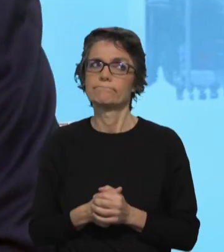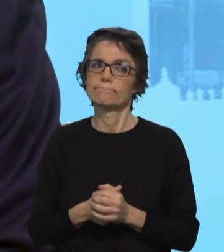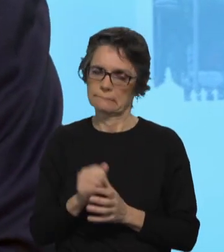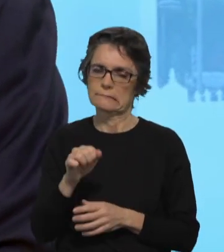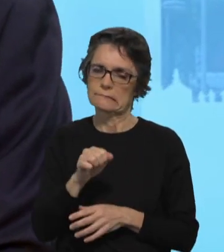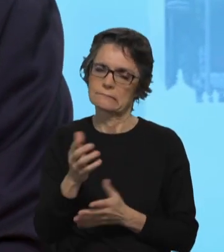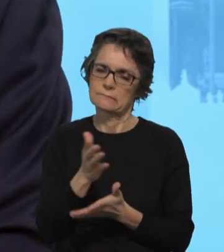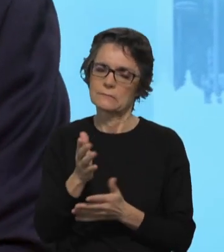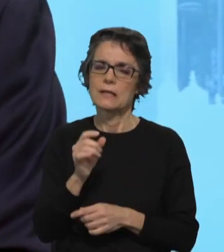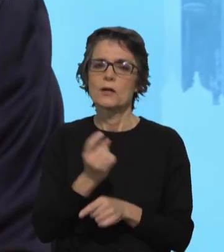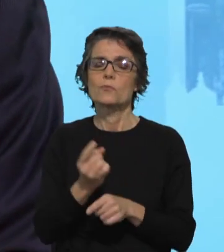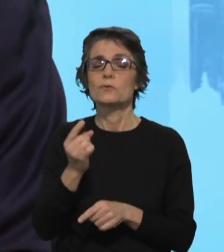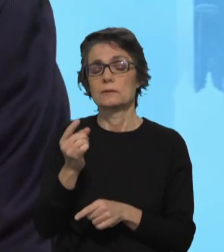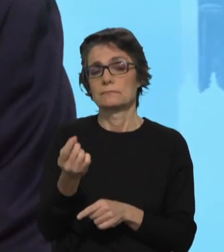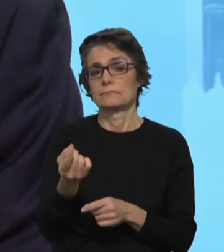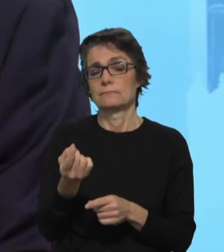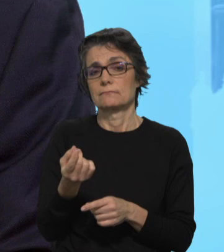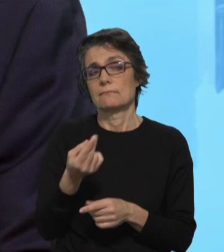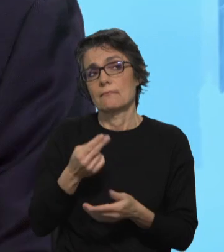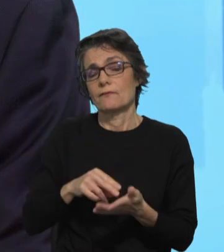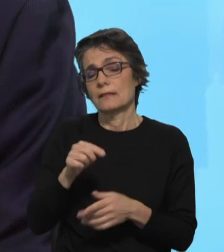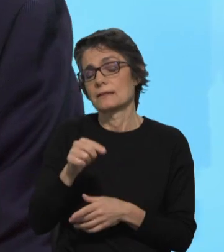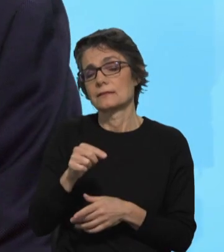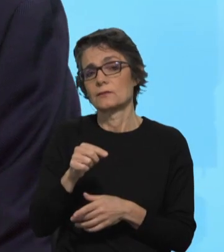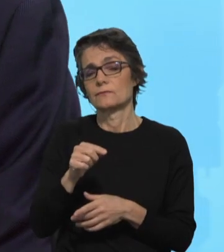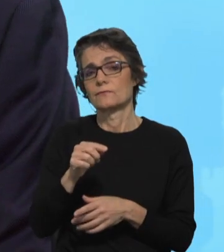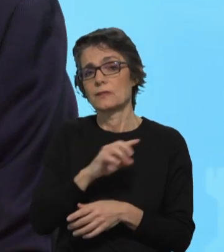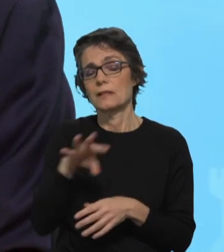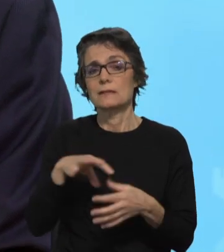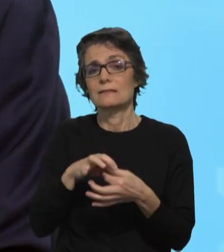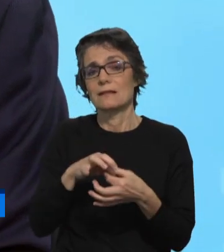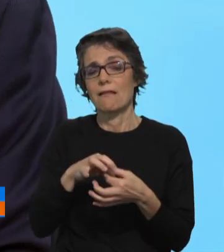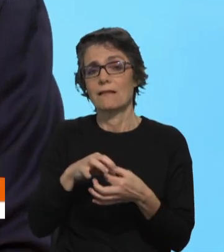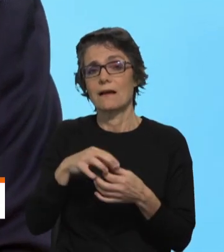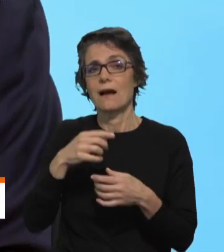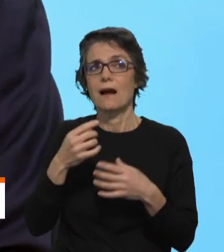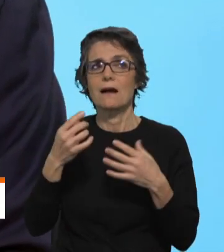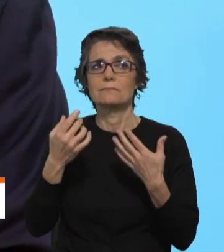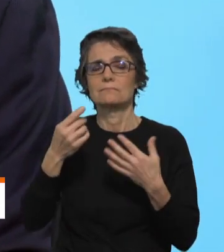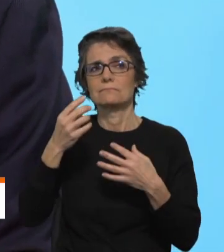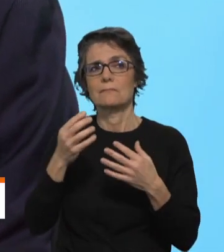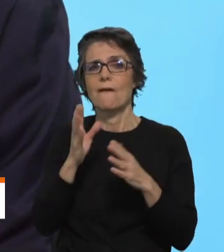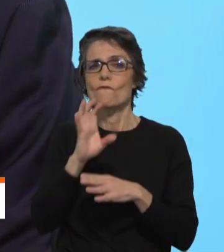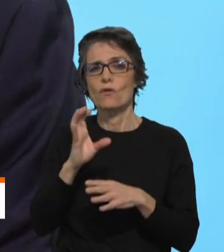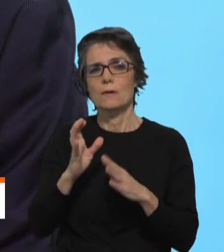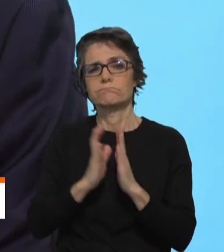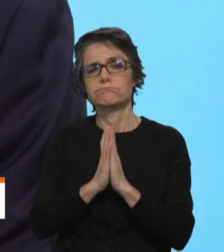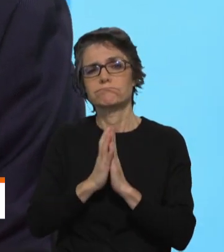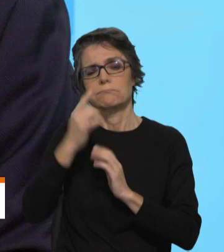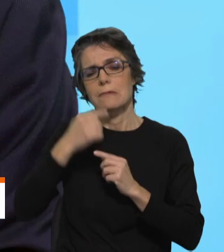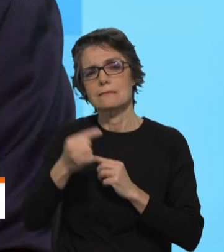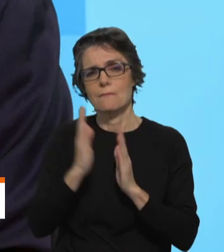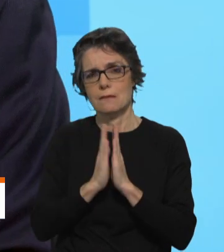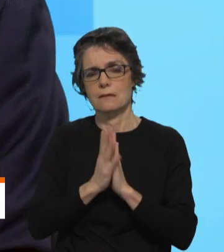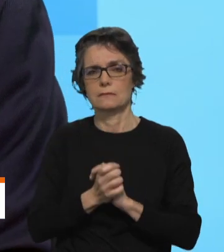um elemento que de facto faz parte da espiritualidade da Semana Santa. E porquê? Porquê a tristeza? Mas eu diria,